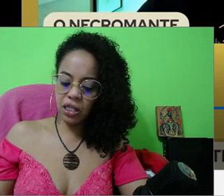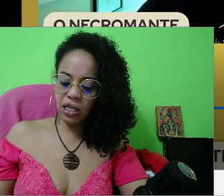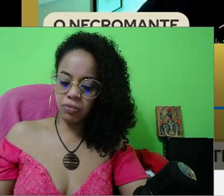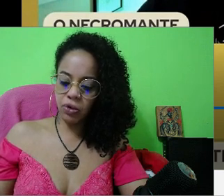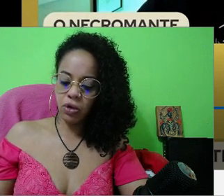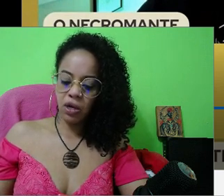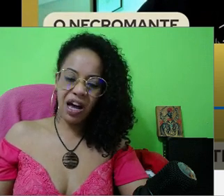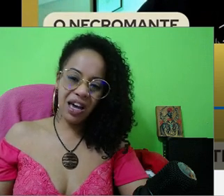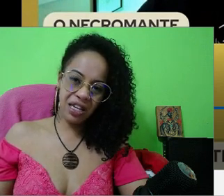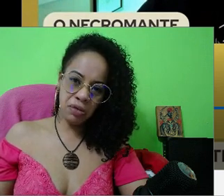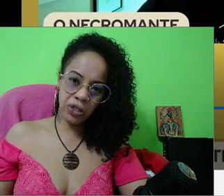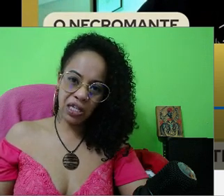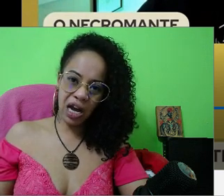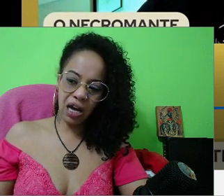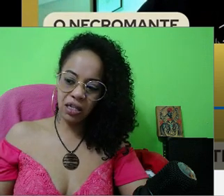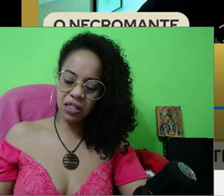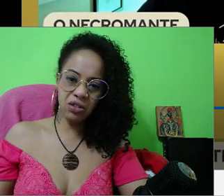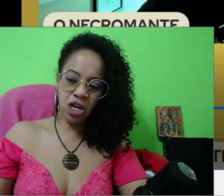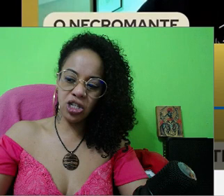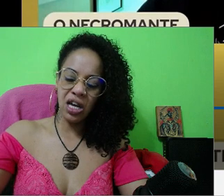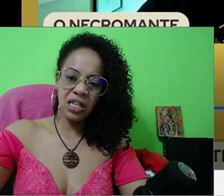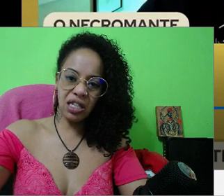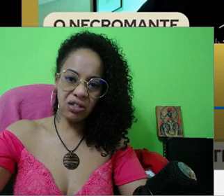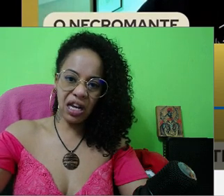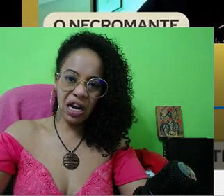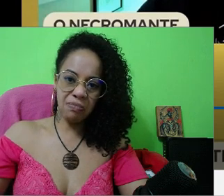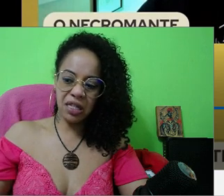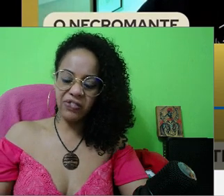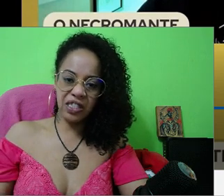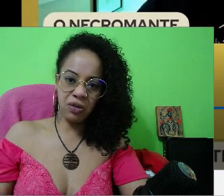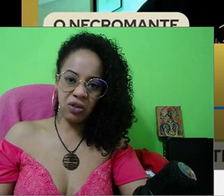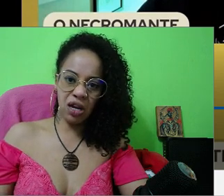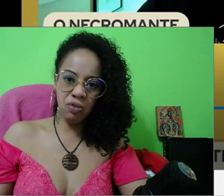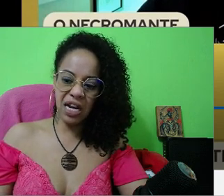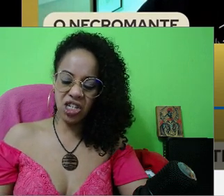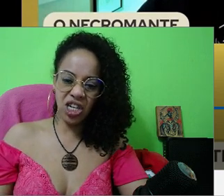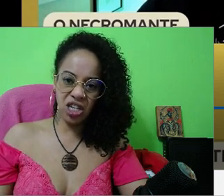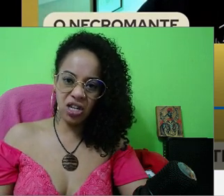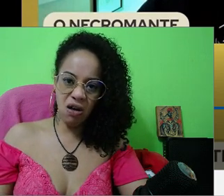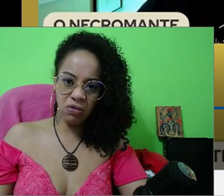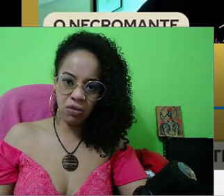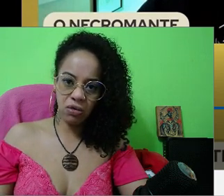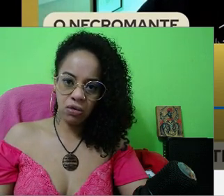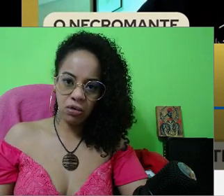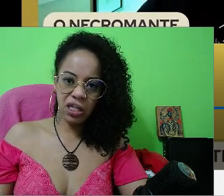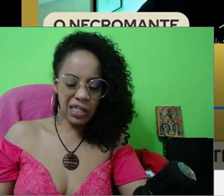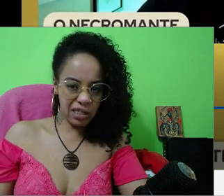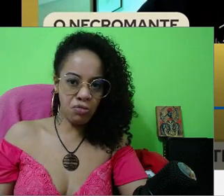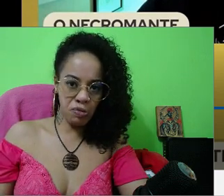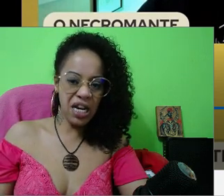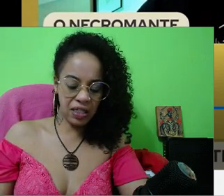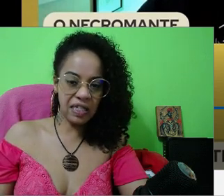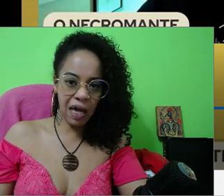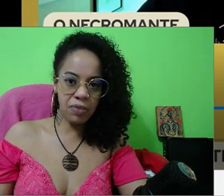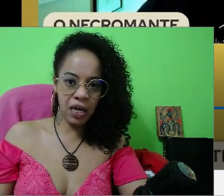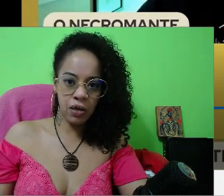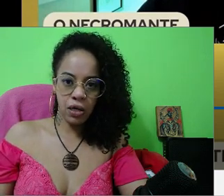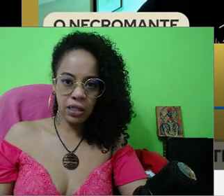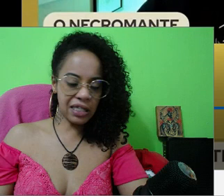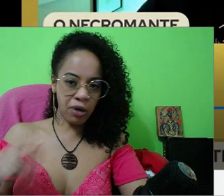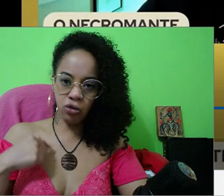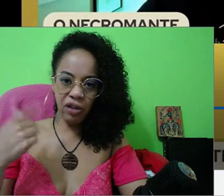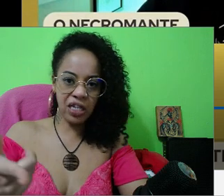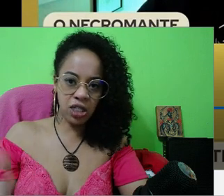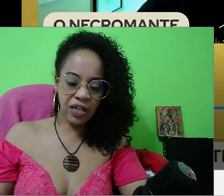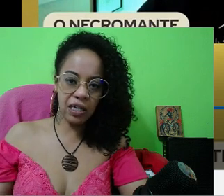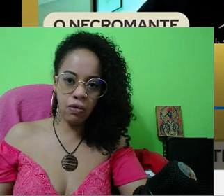5 de setembro ai tem que mostrar vocês não gostam você não tem nada mais para fazer do que humilhar gente não que vocês estão me humilhando Você sabe né